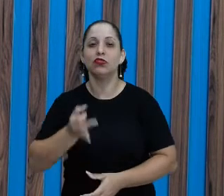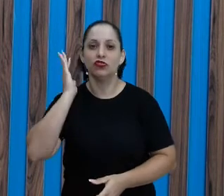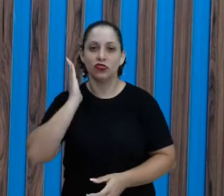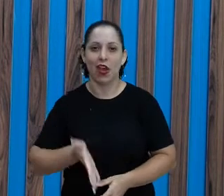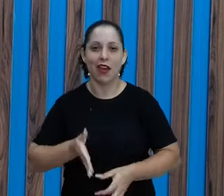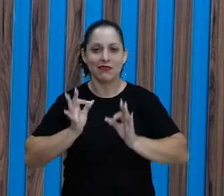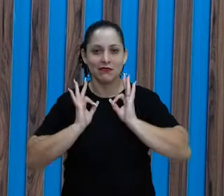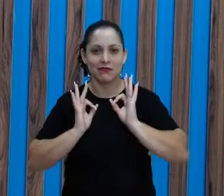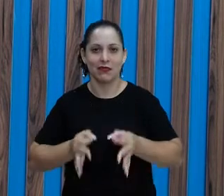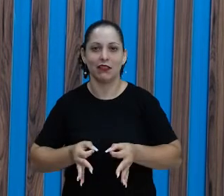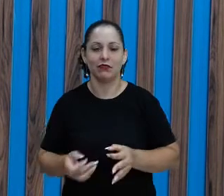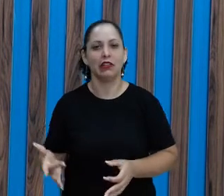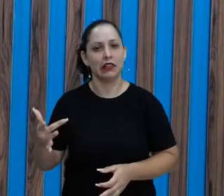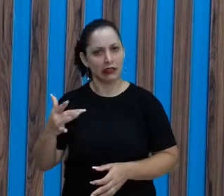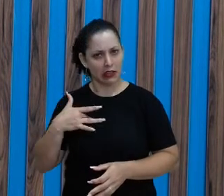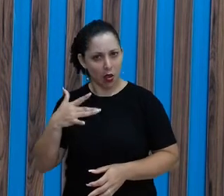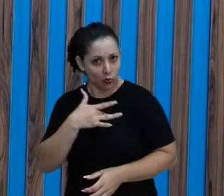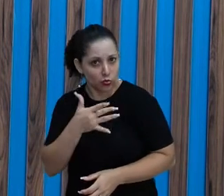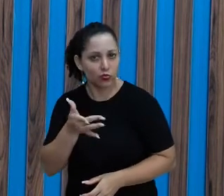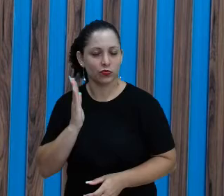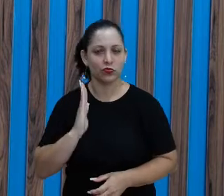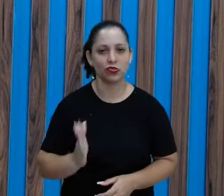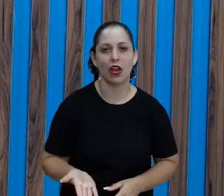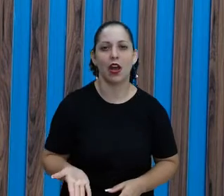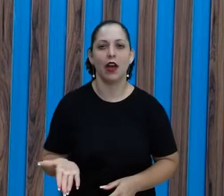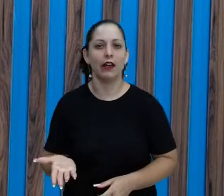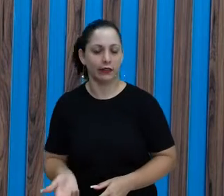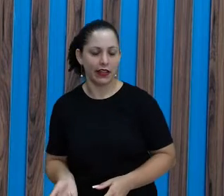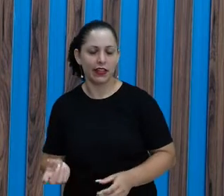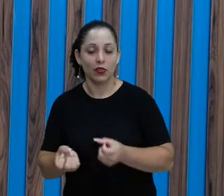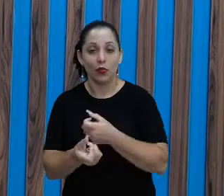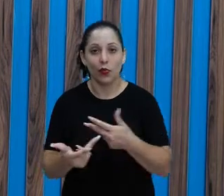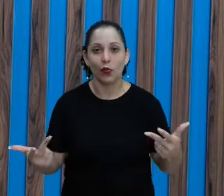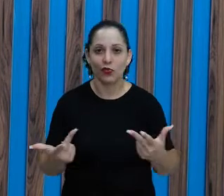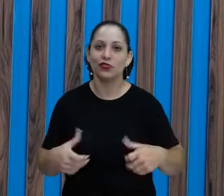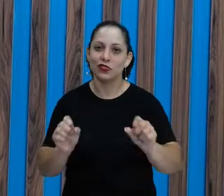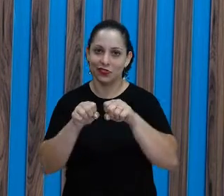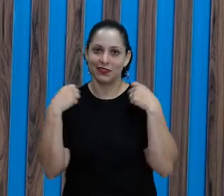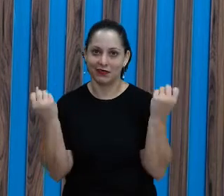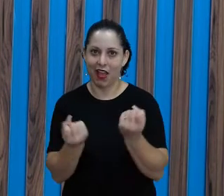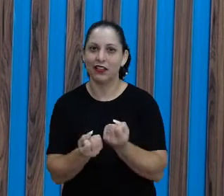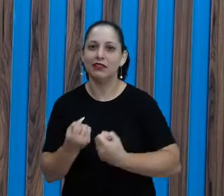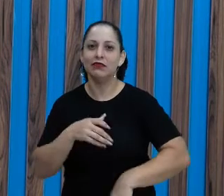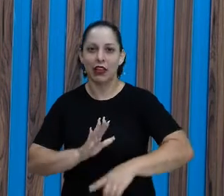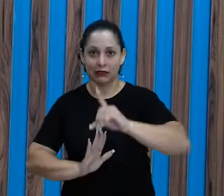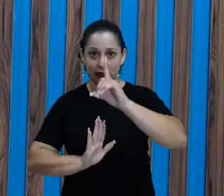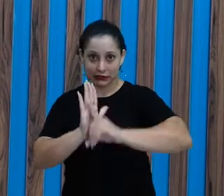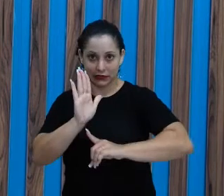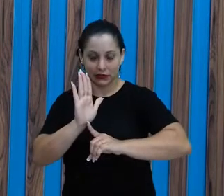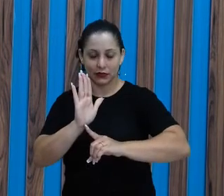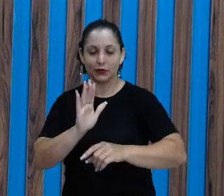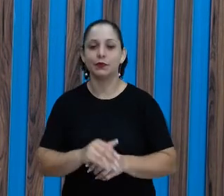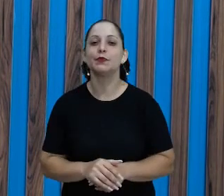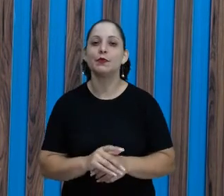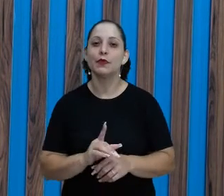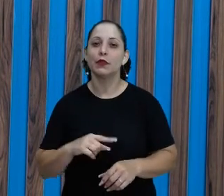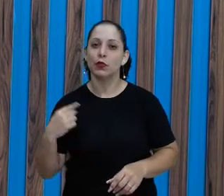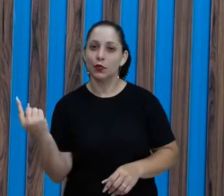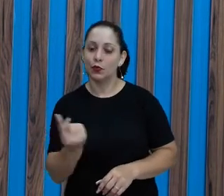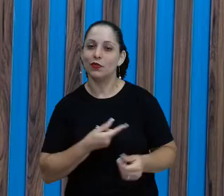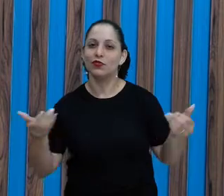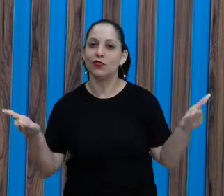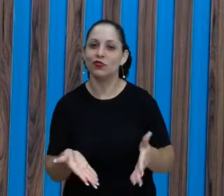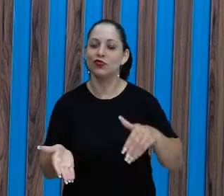tem moradia, saúde, tudo isso tem que ser assegurado pela nossa sociedade, né? Na Constituição. Hoje a gente vai falar como é